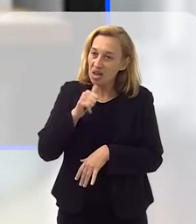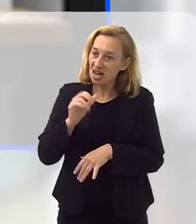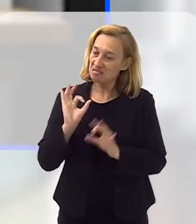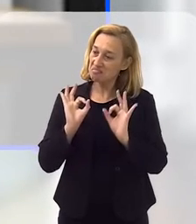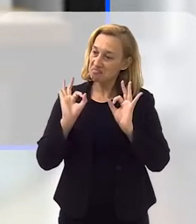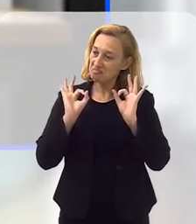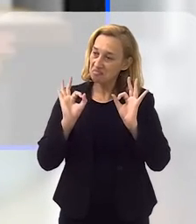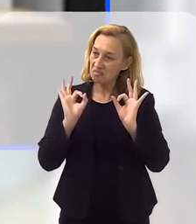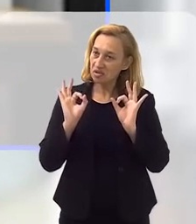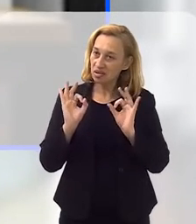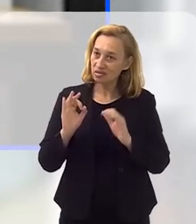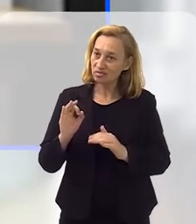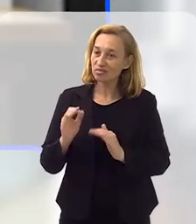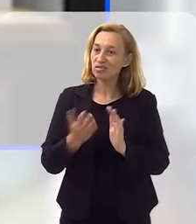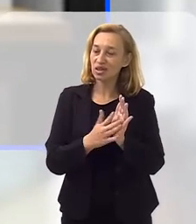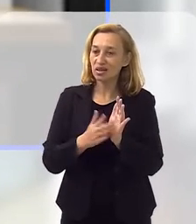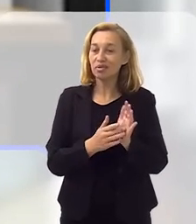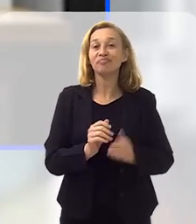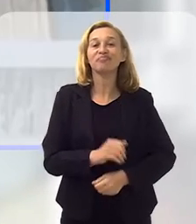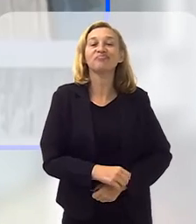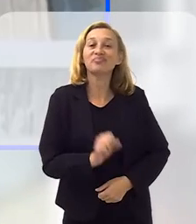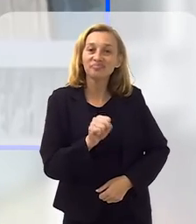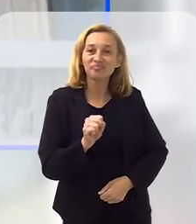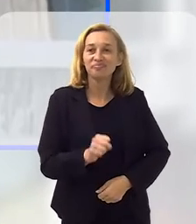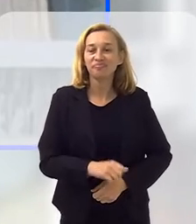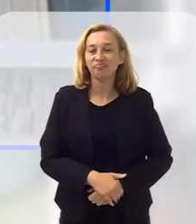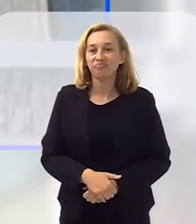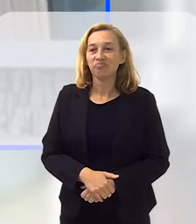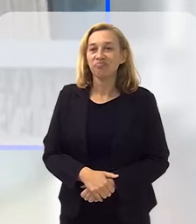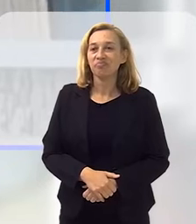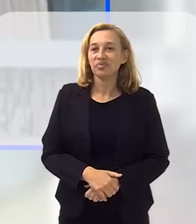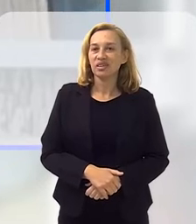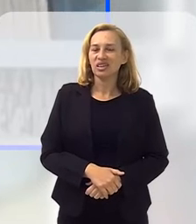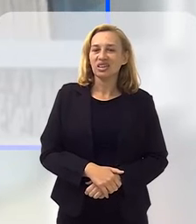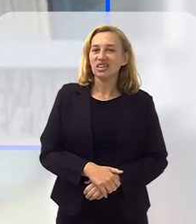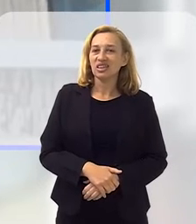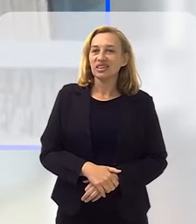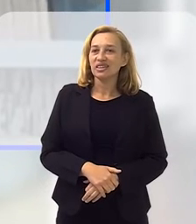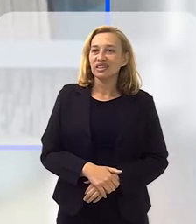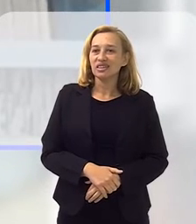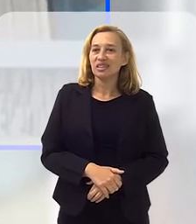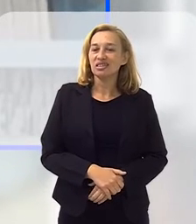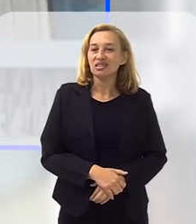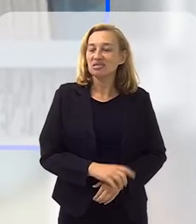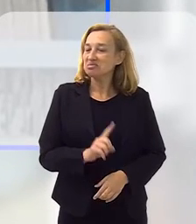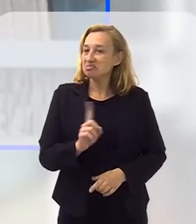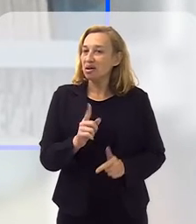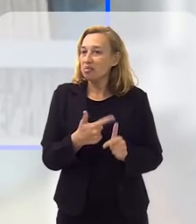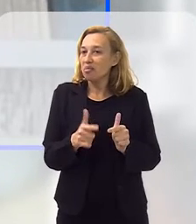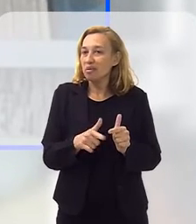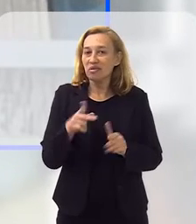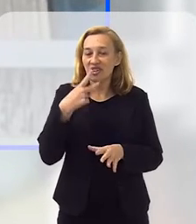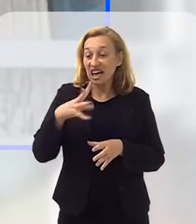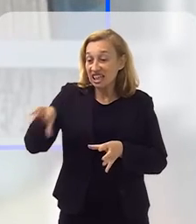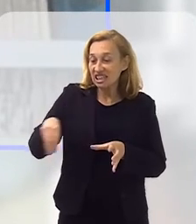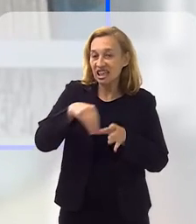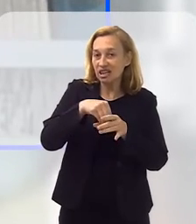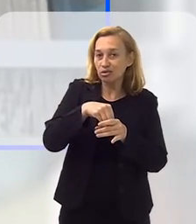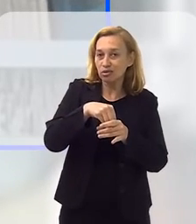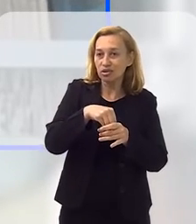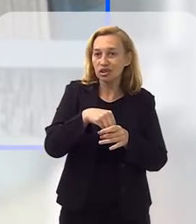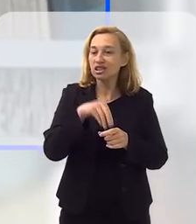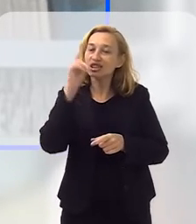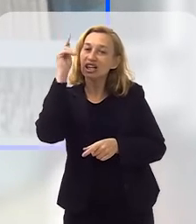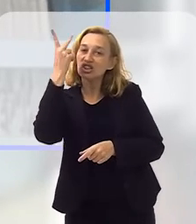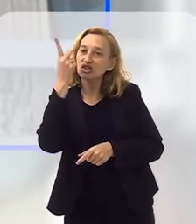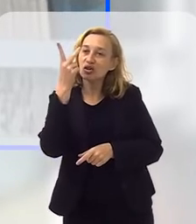sambista muito acima da média também. Não é exagero nenhum a gente dizer que, dentro da